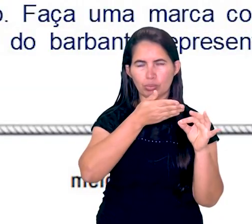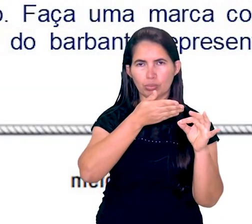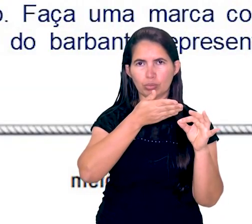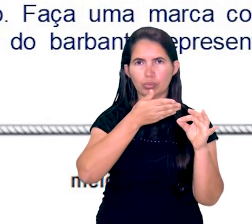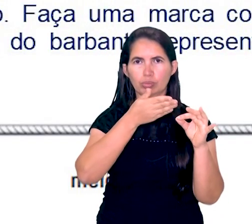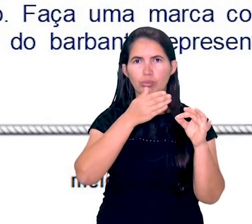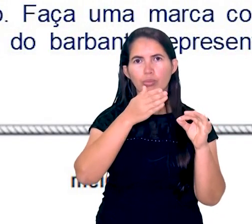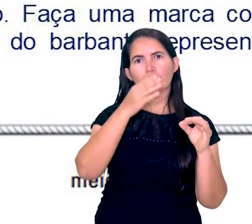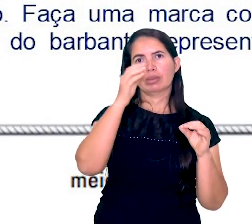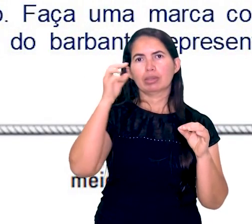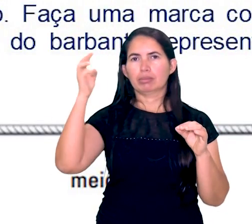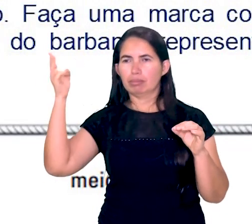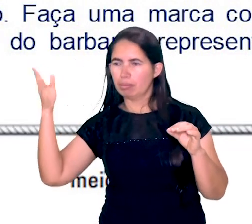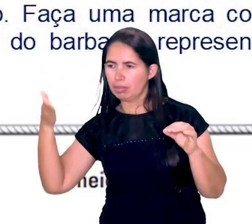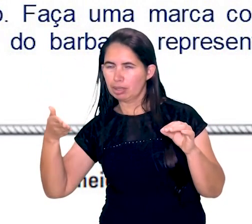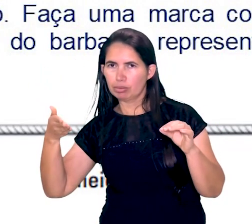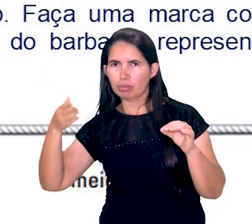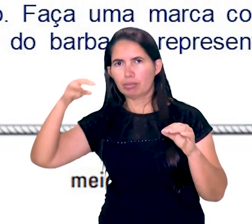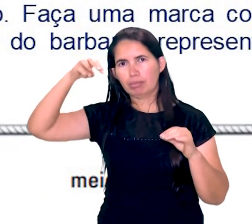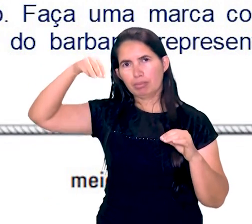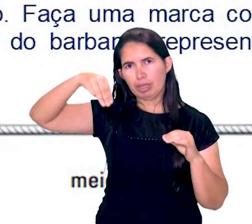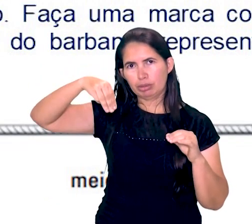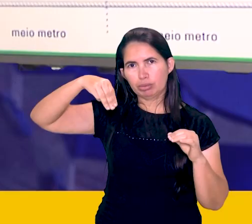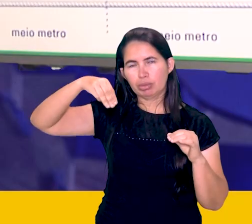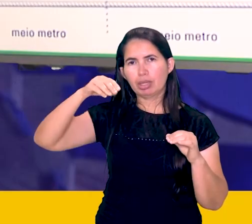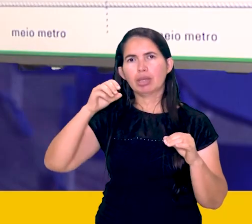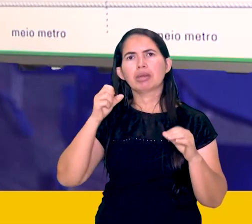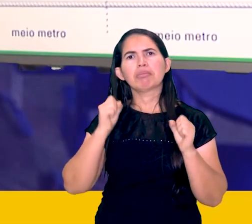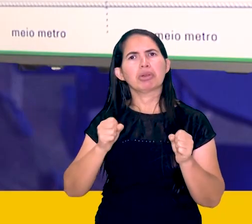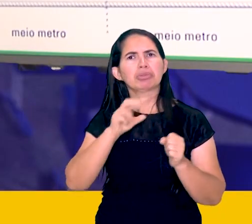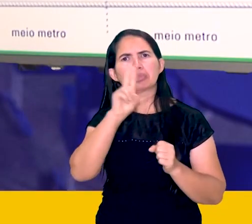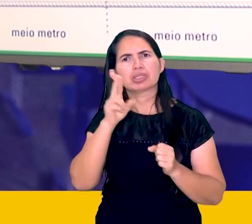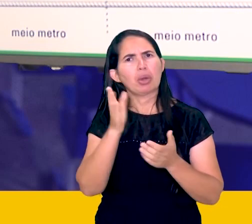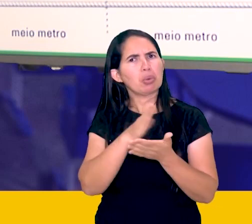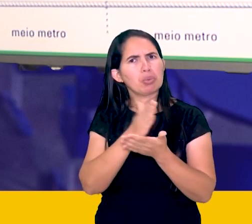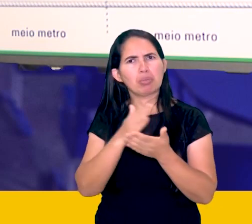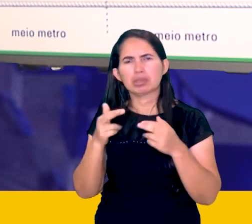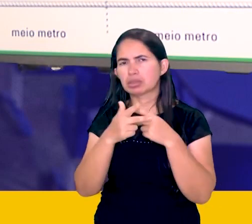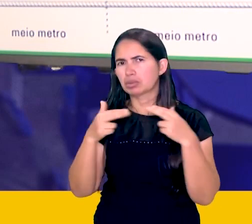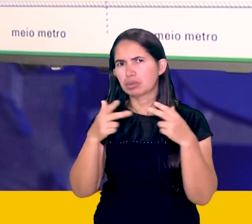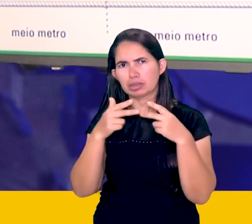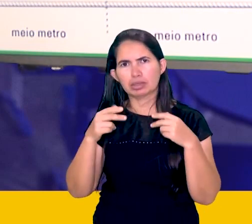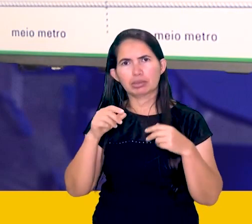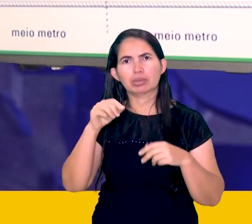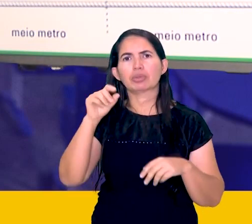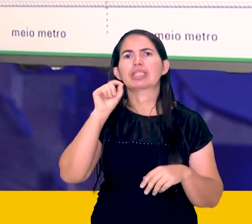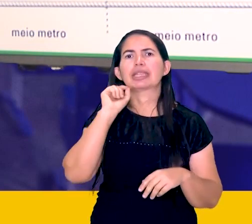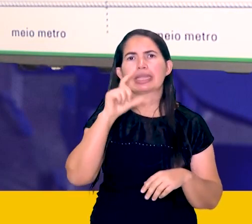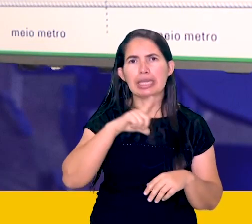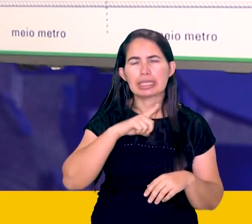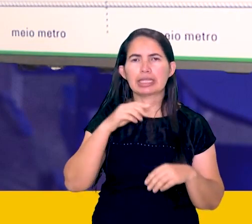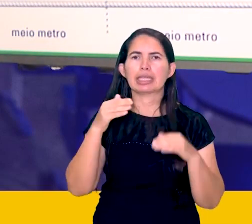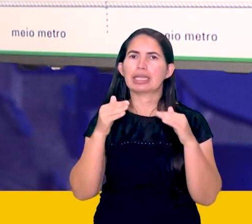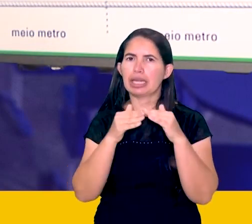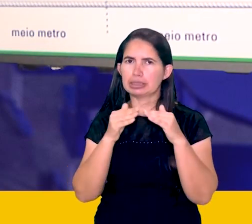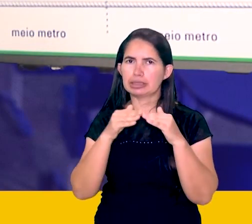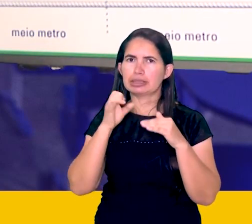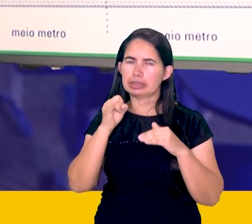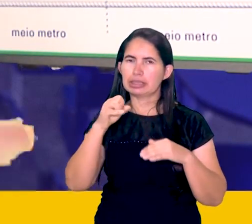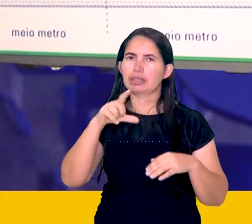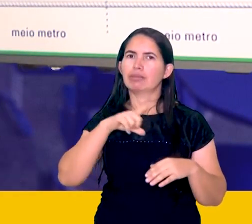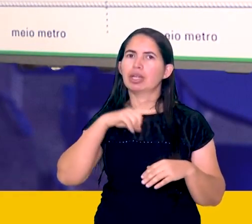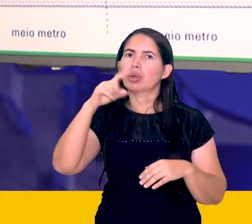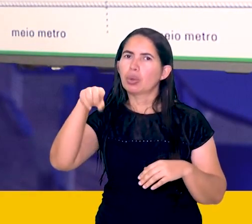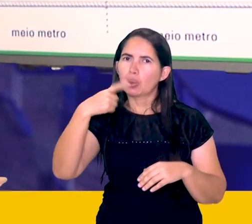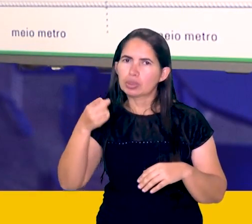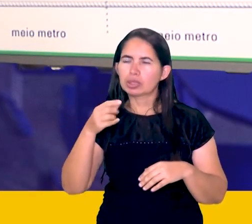Você pode fazer o uso de algumas ferramentas que você tem em casa, não precisa necessariamente ser as que tem aqui não, mas se você tiver